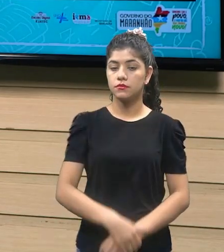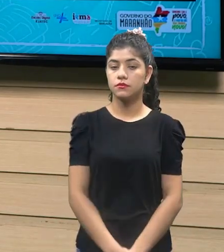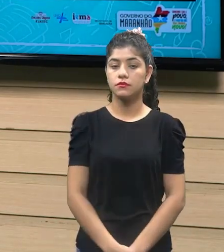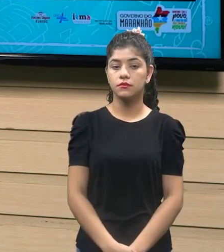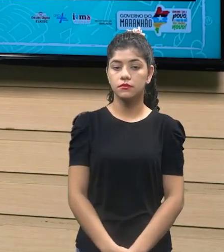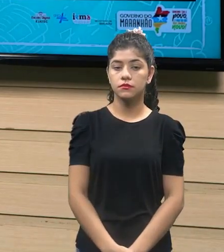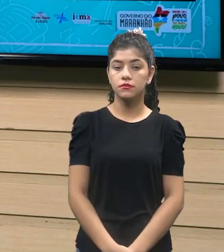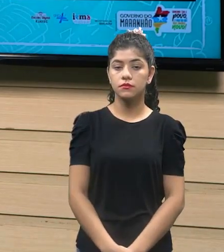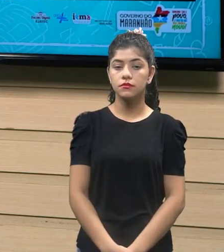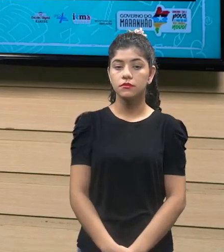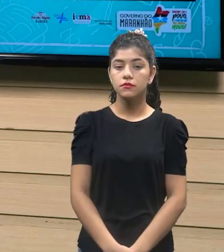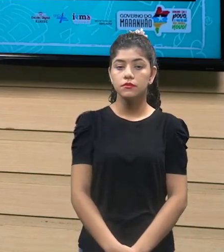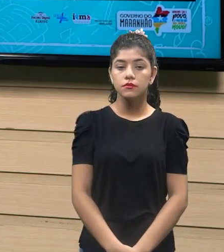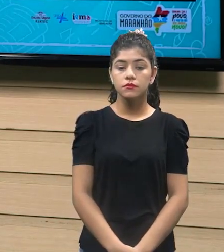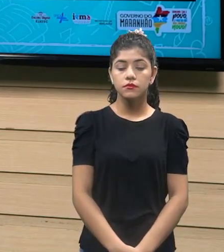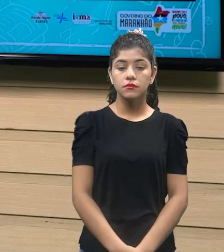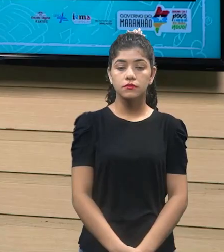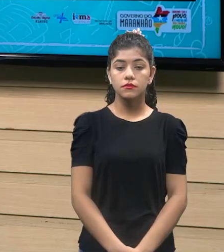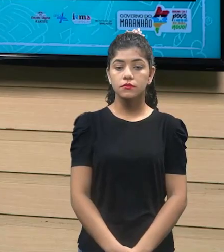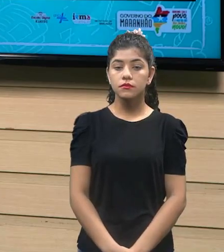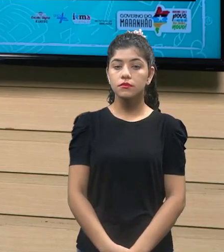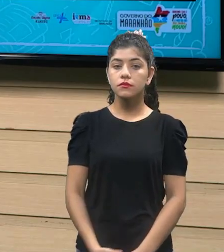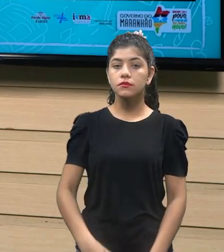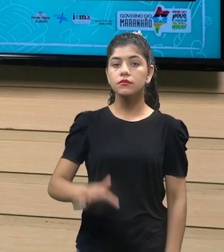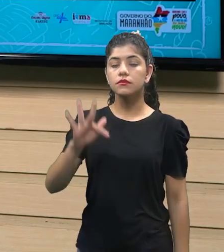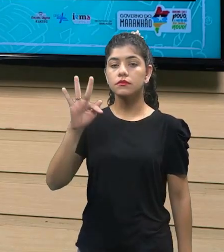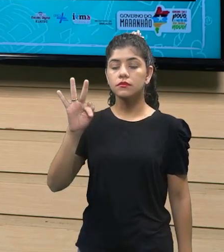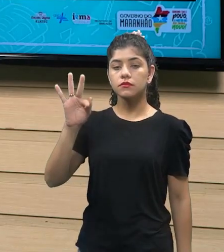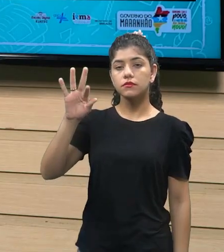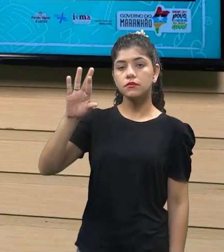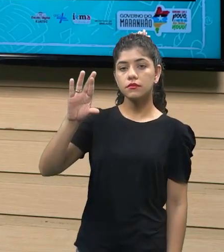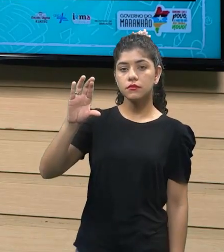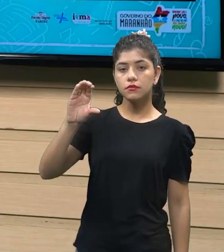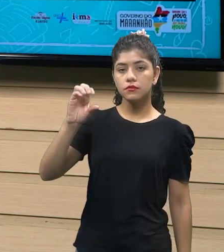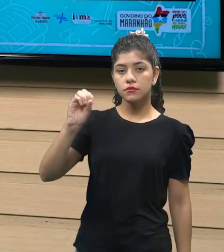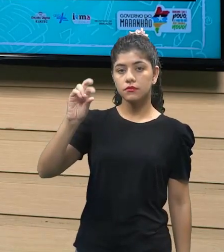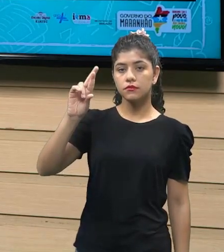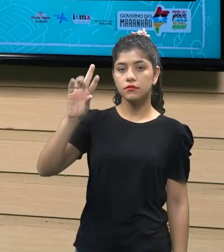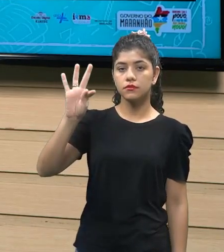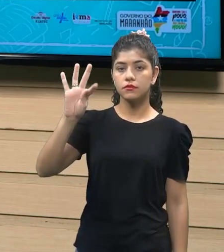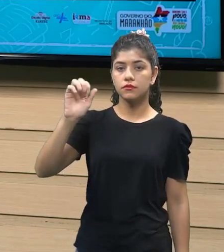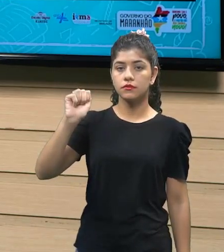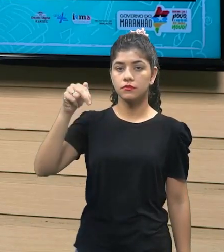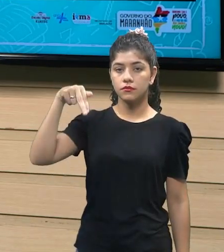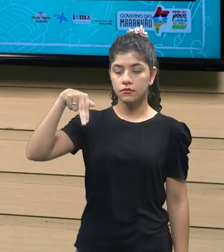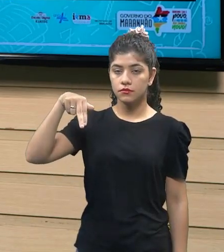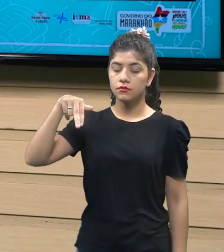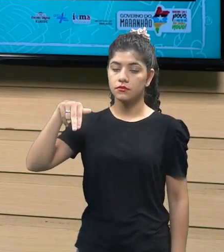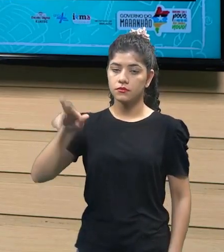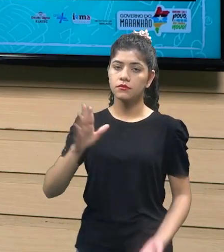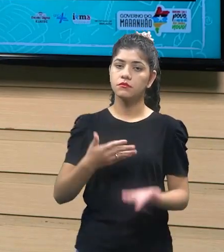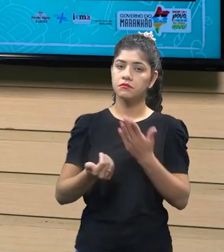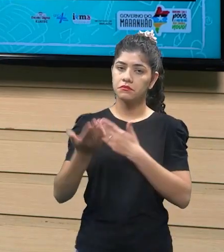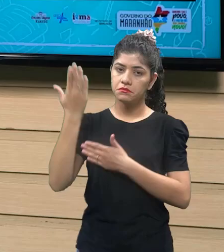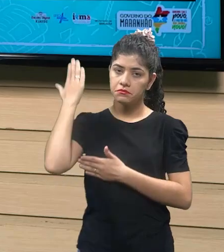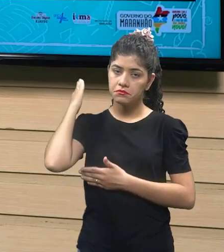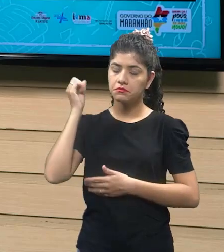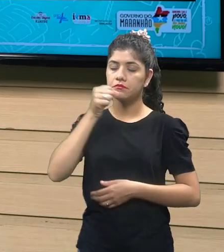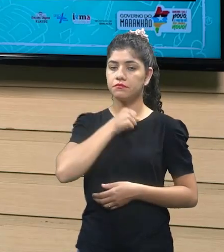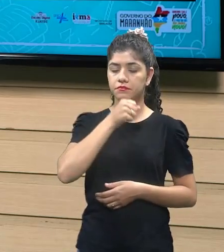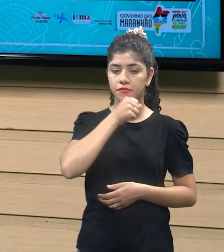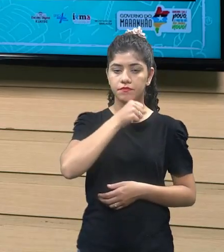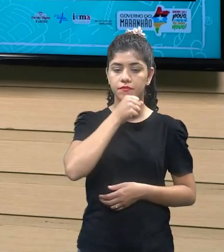antiga, é o Fortran. Então, o Fortran ele tem